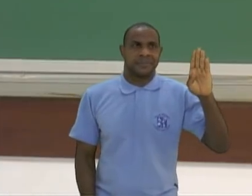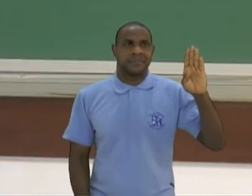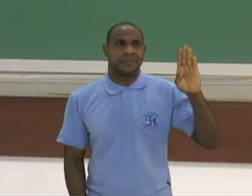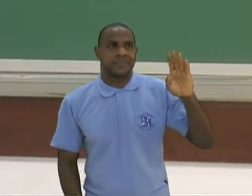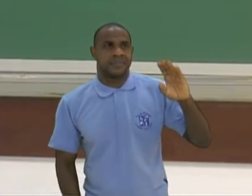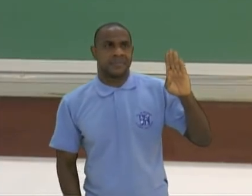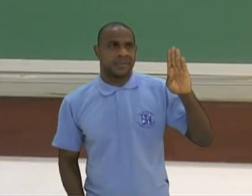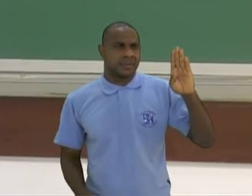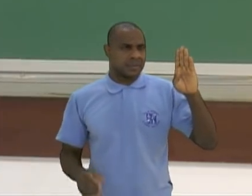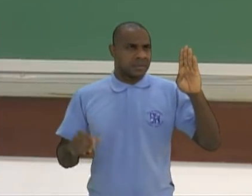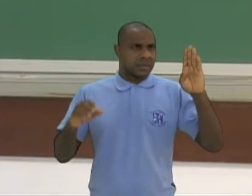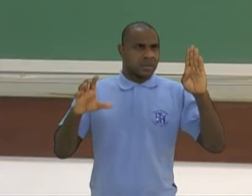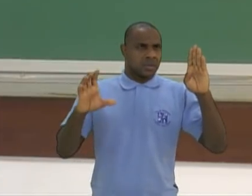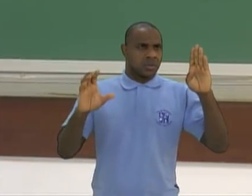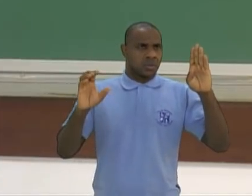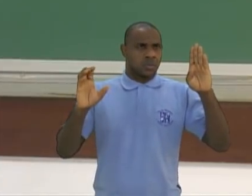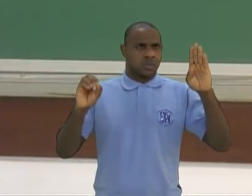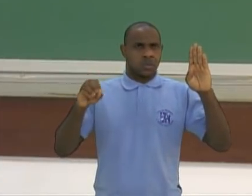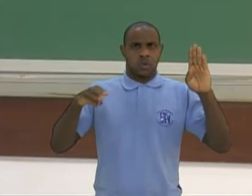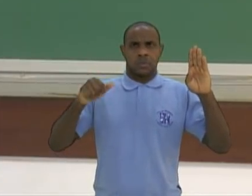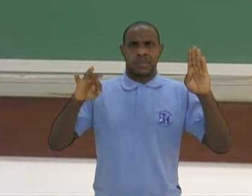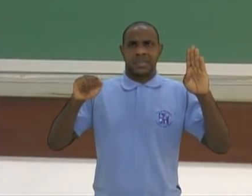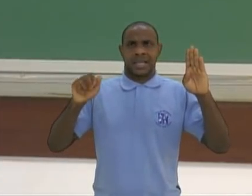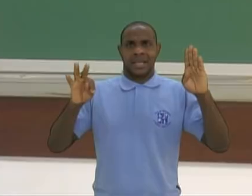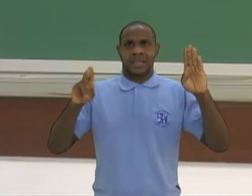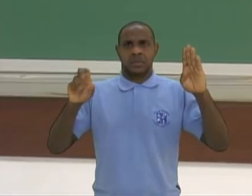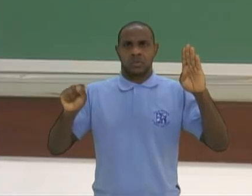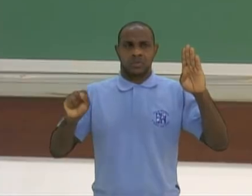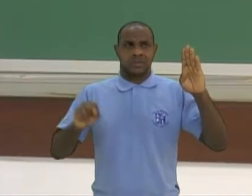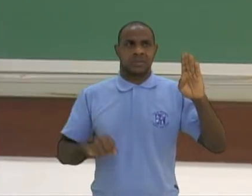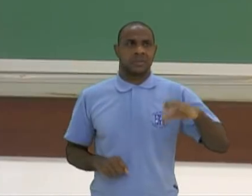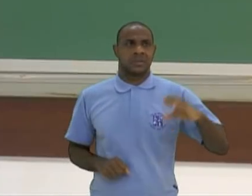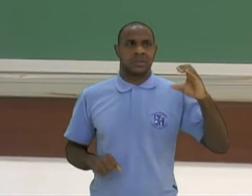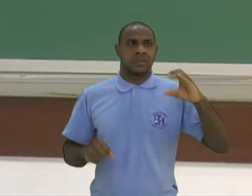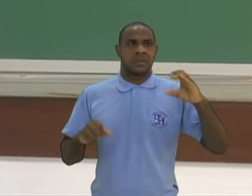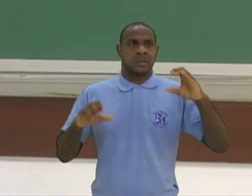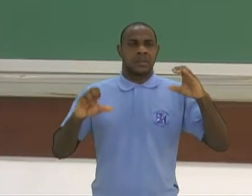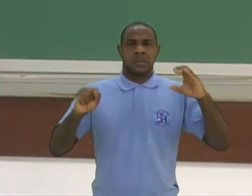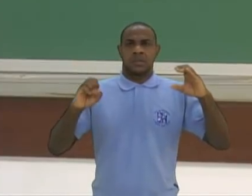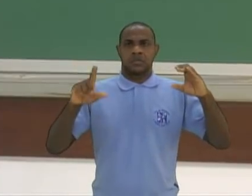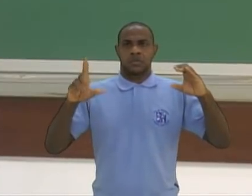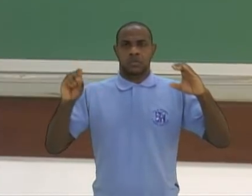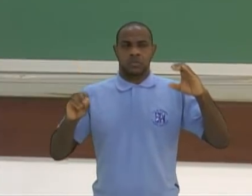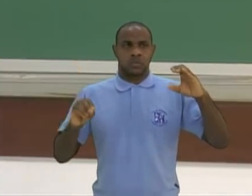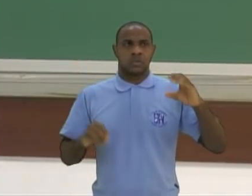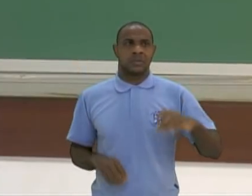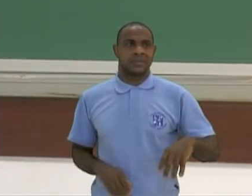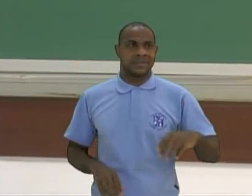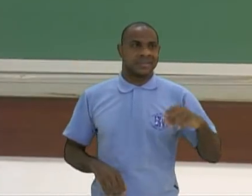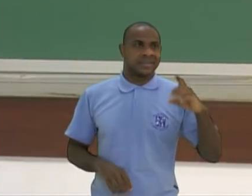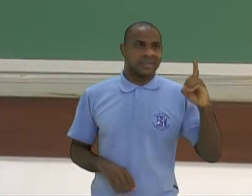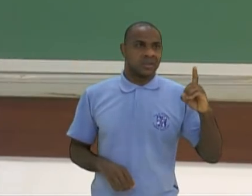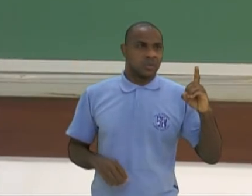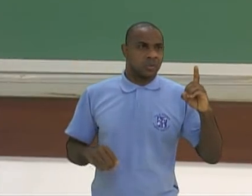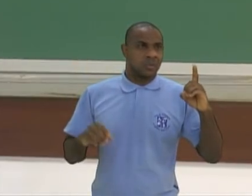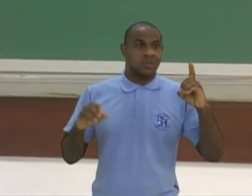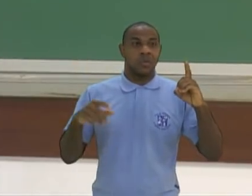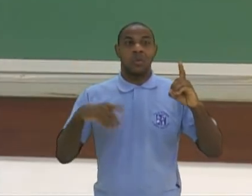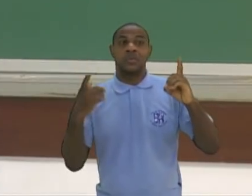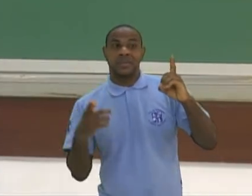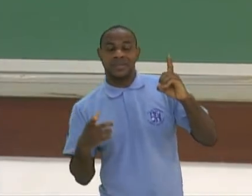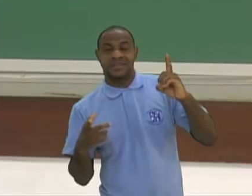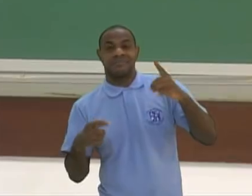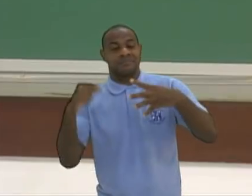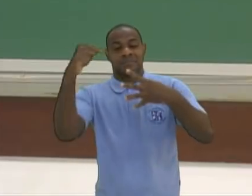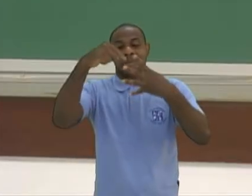de fidelidade ao chefe militar? É o comitatus? É o soldo? Ou é o consuetudinário? É a